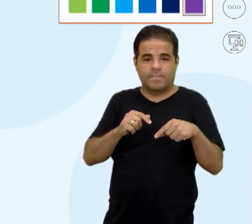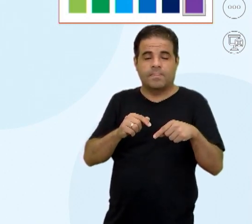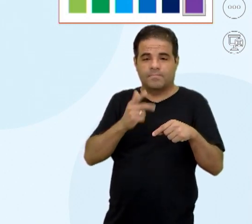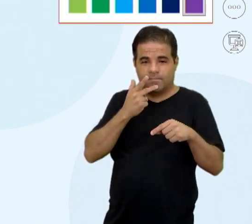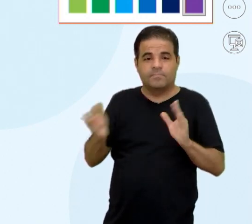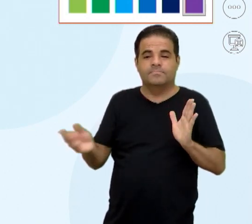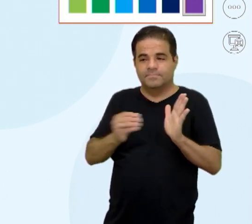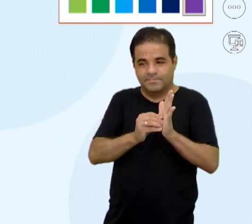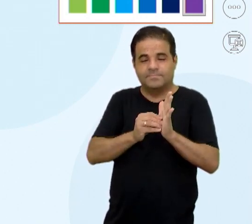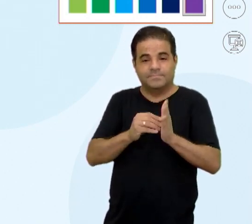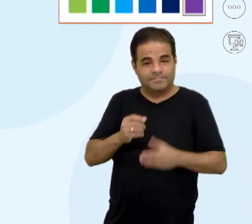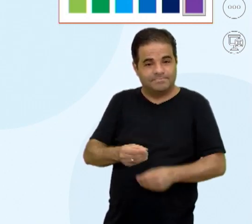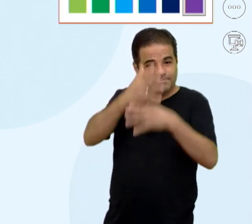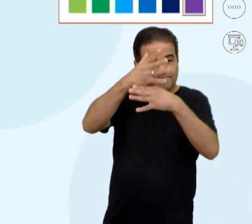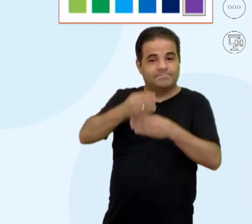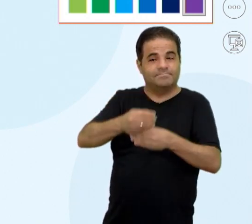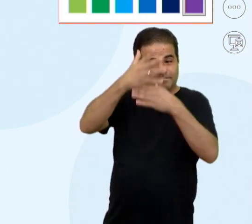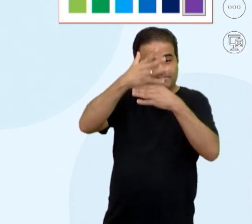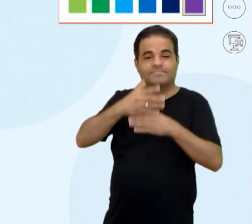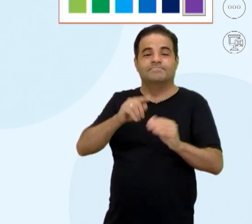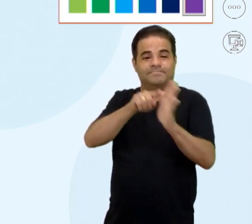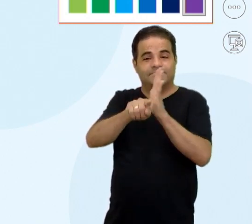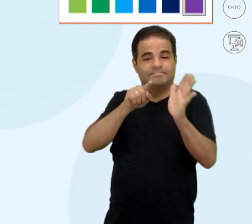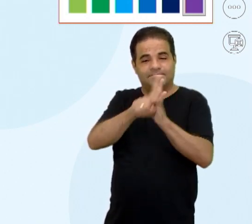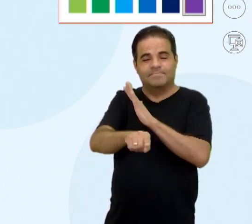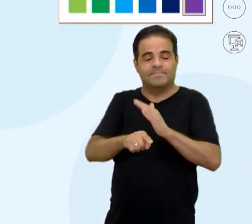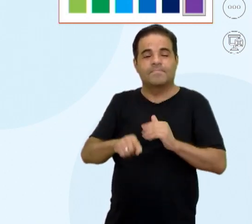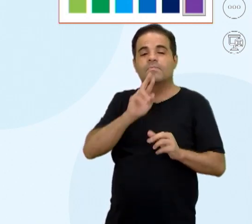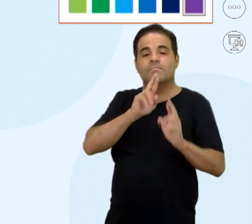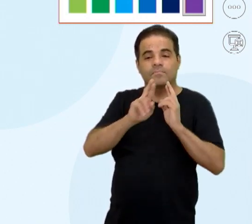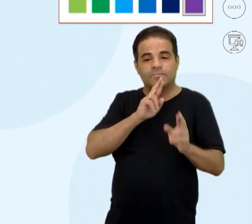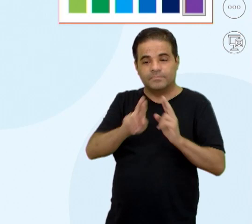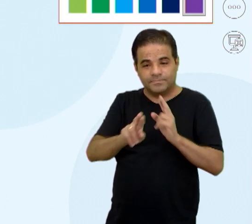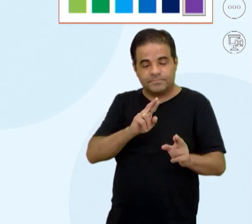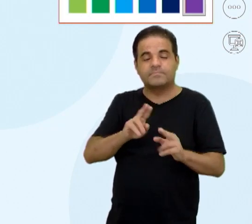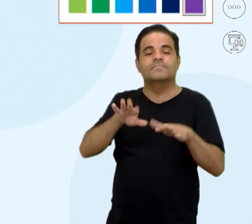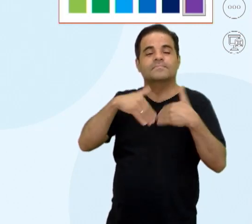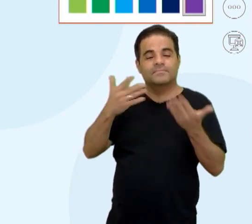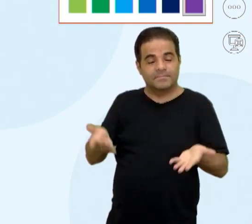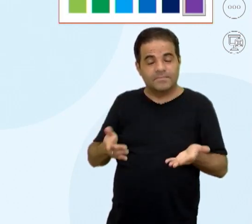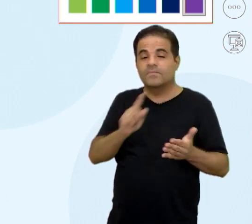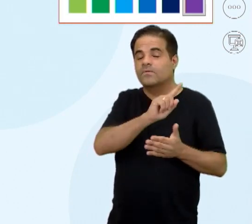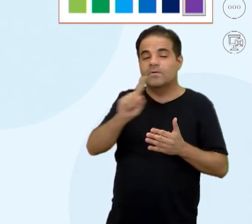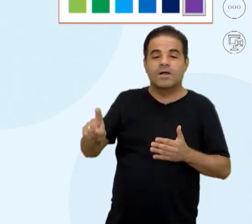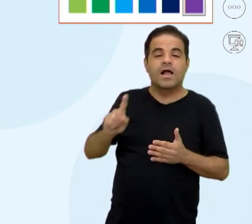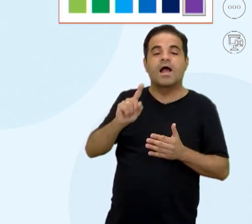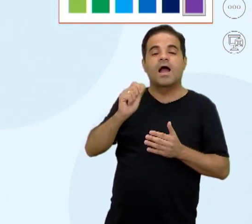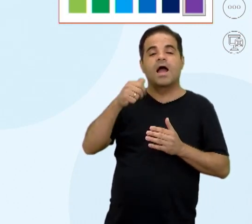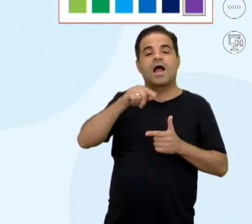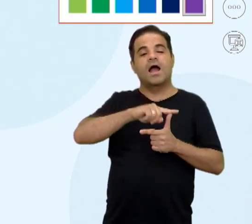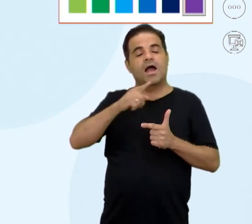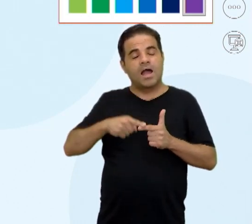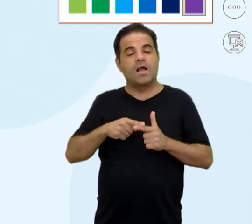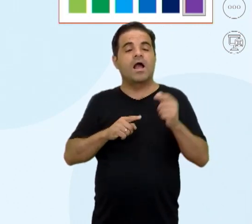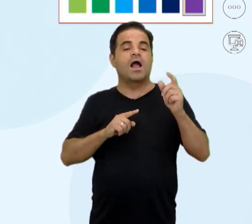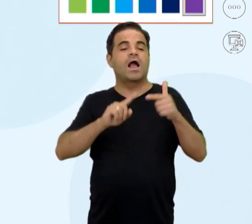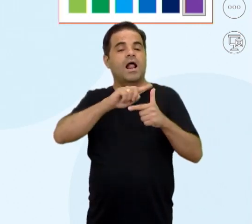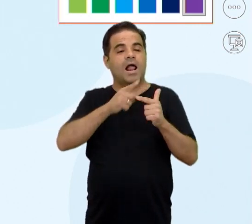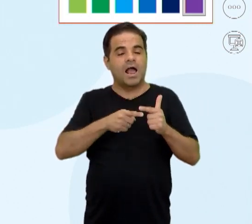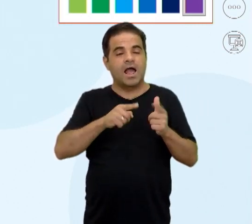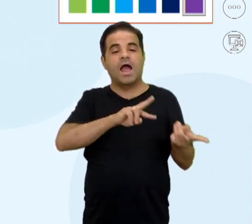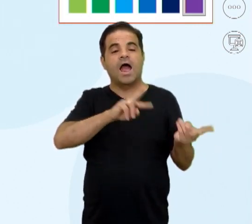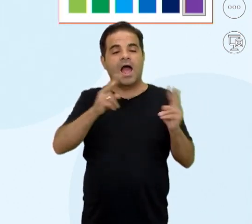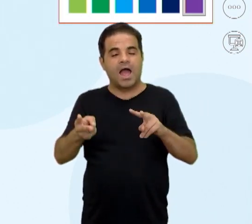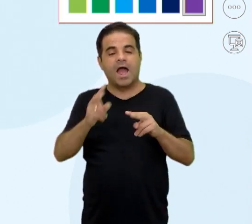Paloma, nossa produtora, subir aí para vocês a enquete e vocês vão responder aí qual desses casos. É ângulo, ângulo, lado, lado, lado